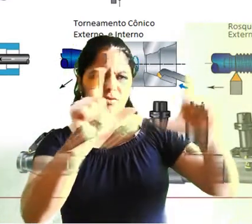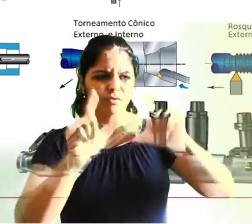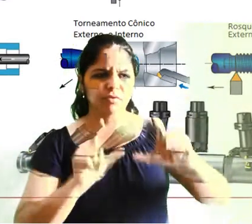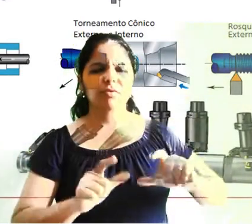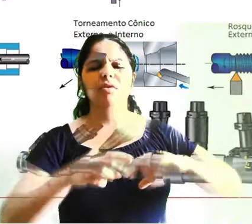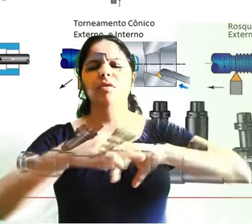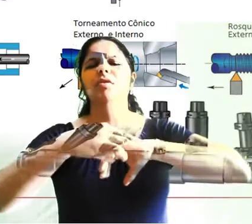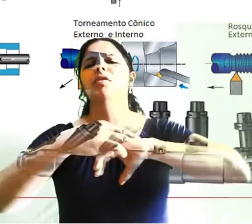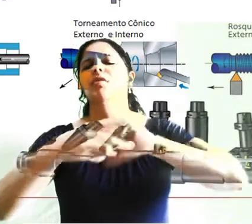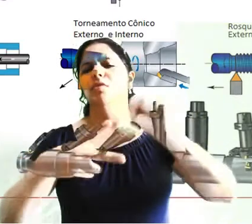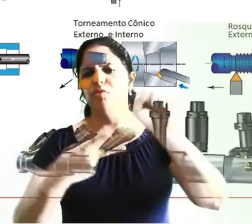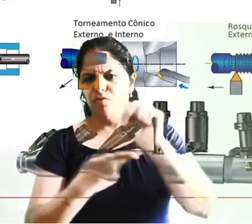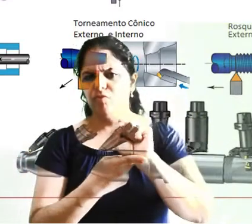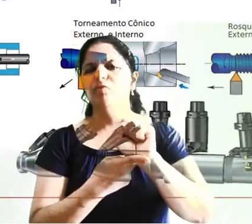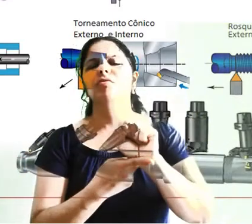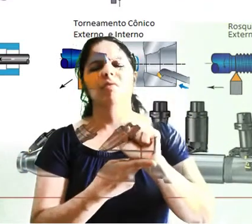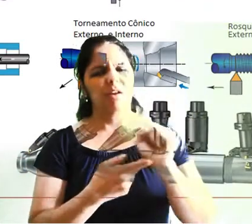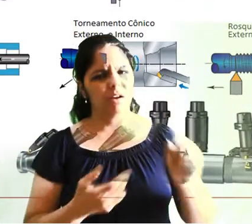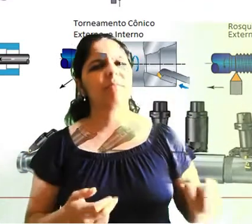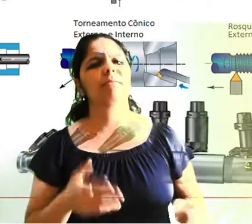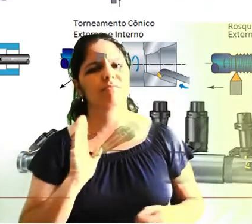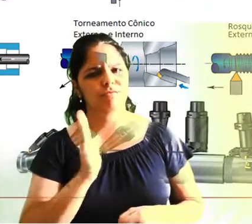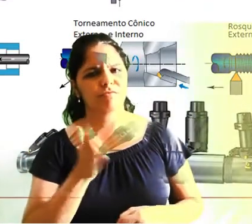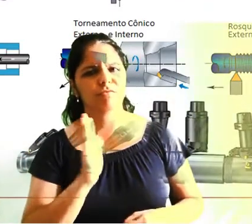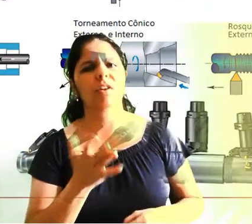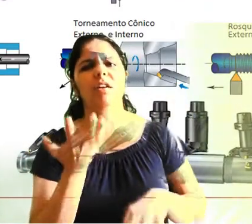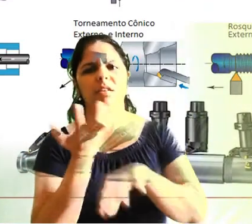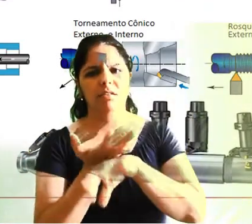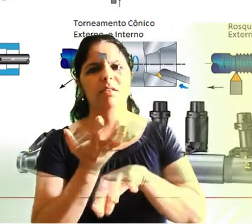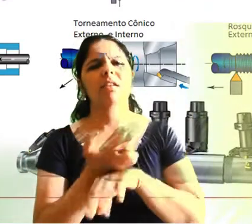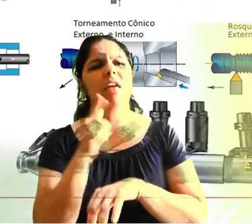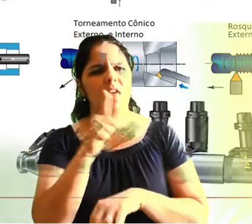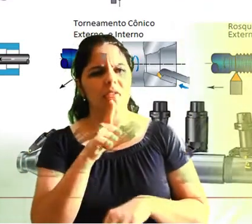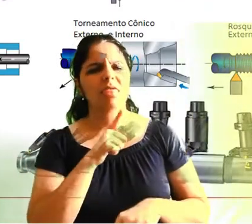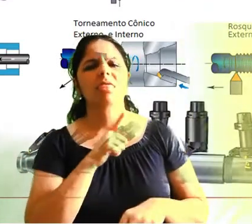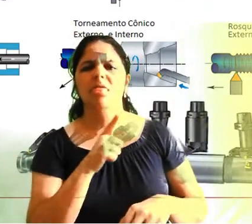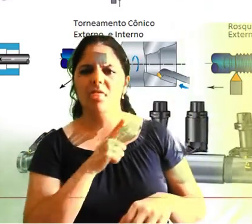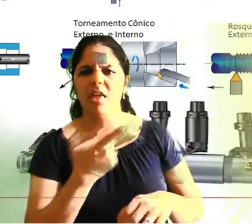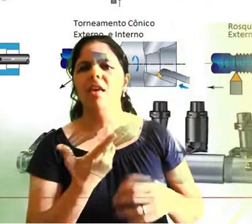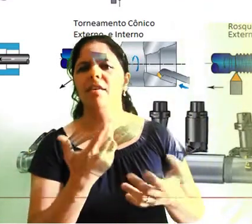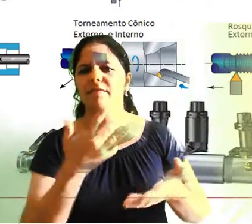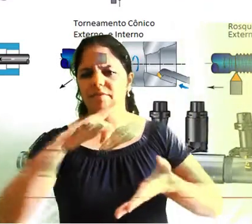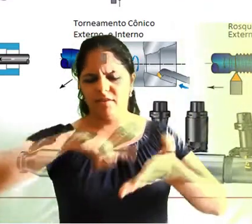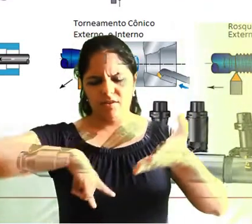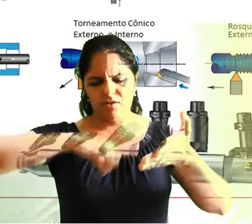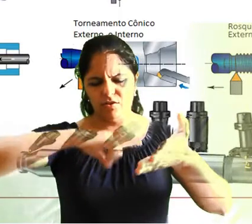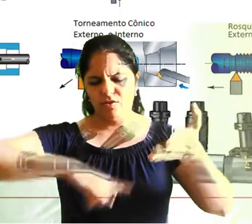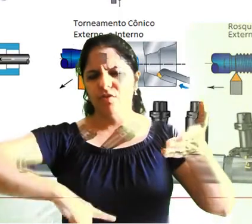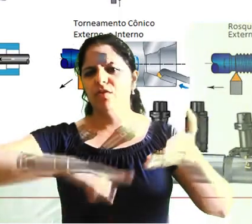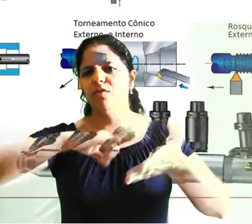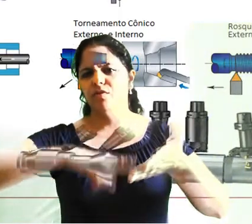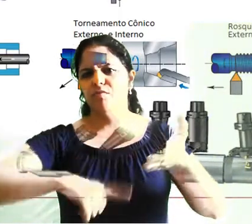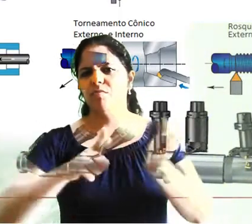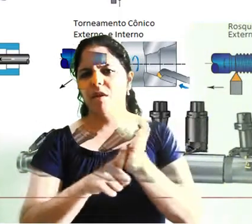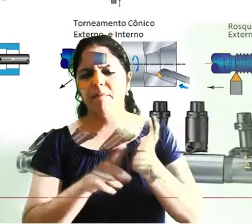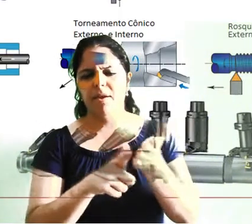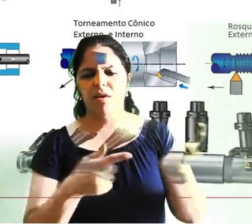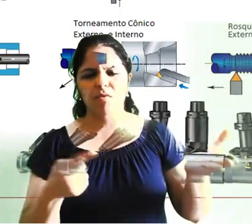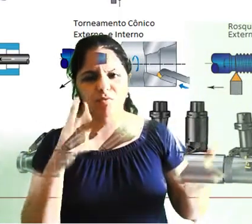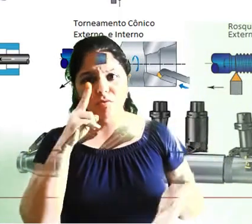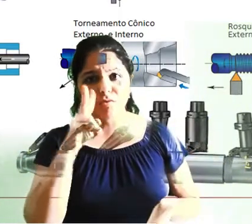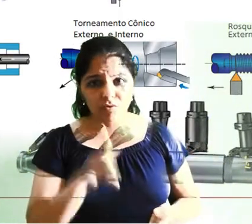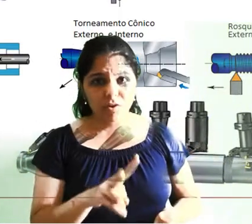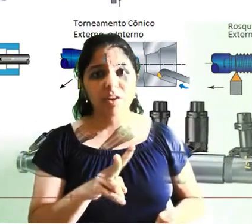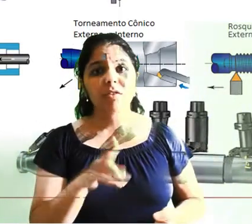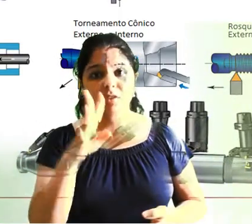SWAP também, então consultem lá no SWAP, na disciplina, que eu tenho esse slide lá que eu deixei disponível. Então vocês consultem e na